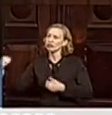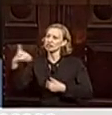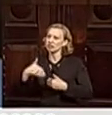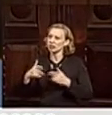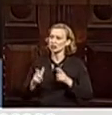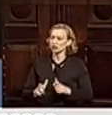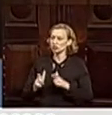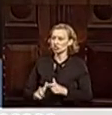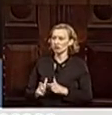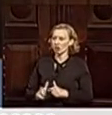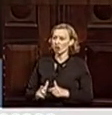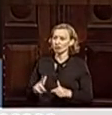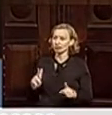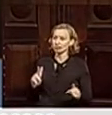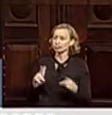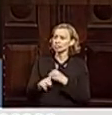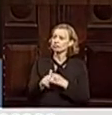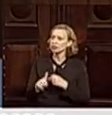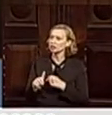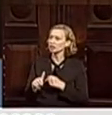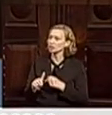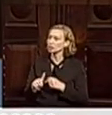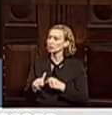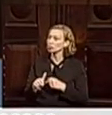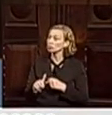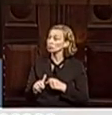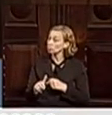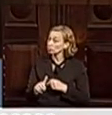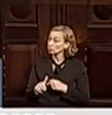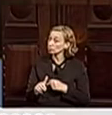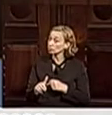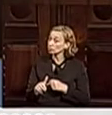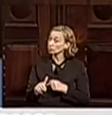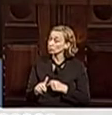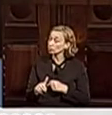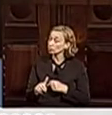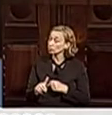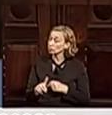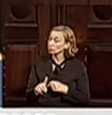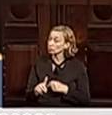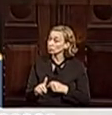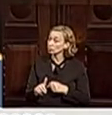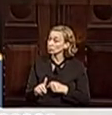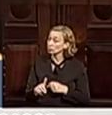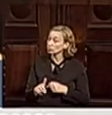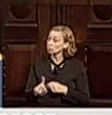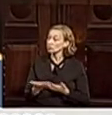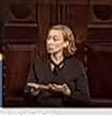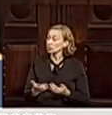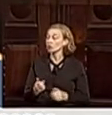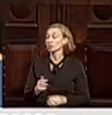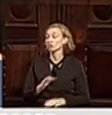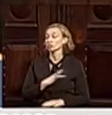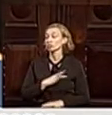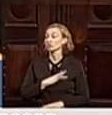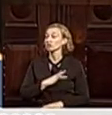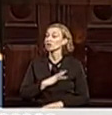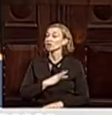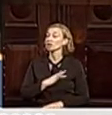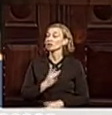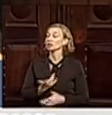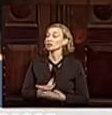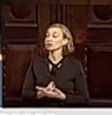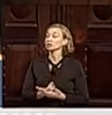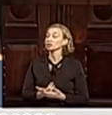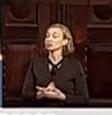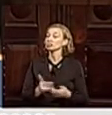e posteriormente a Guarda Nacional, em conjunto com a segurança da casa,